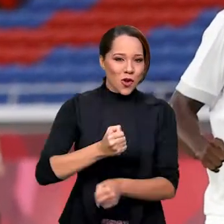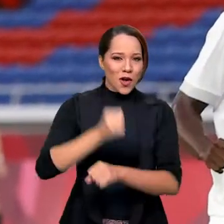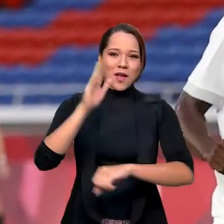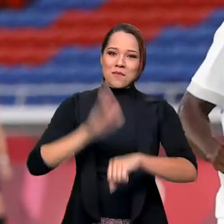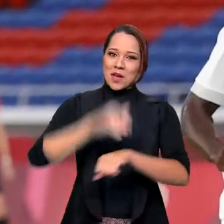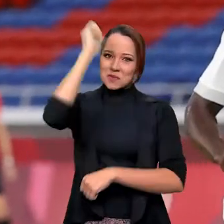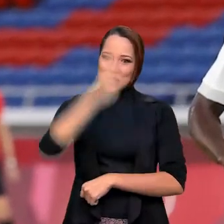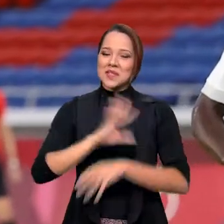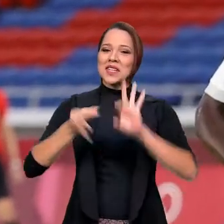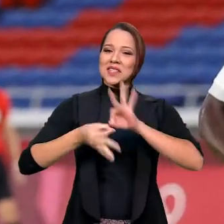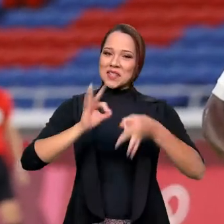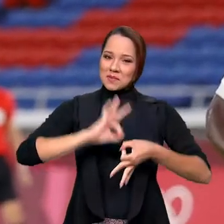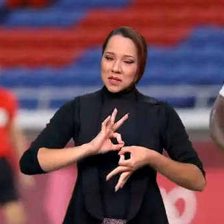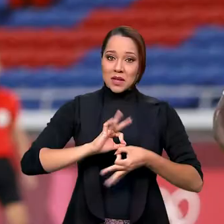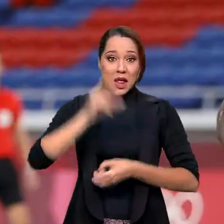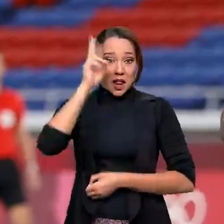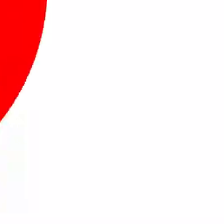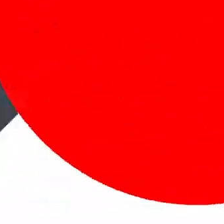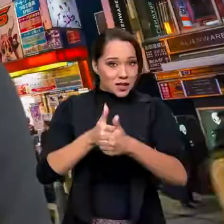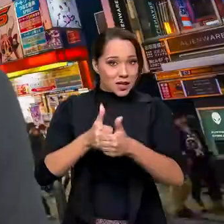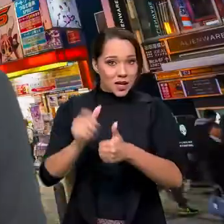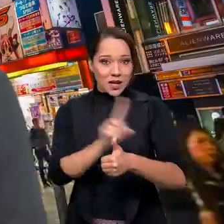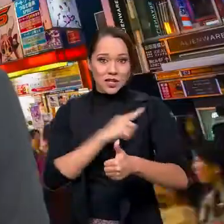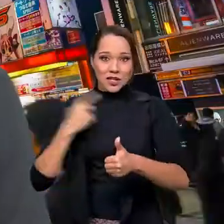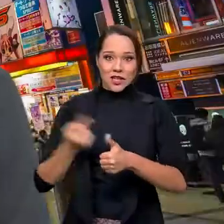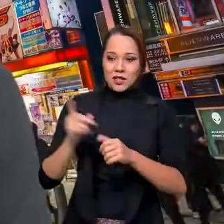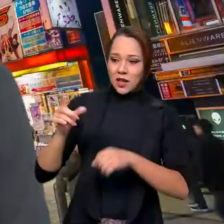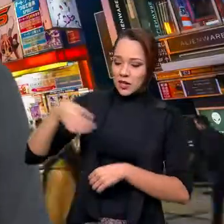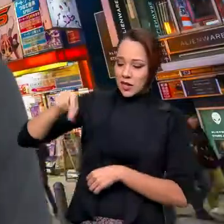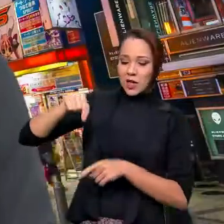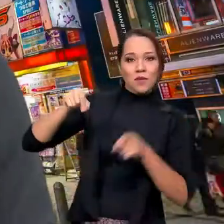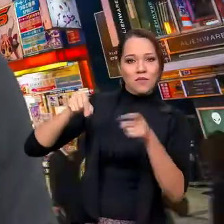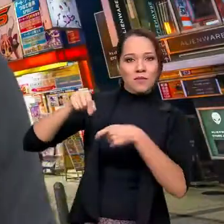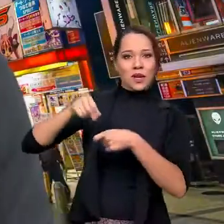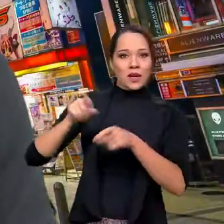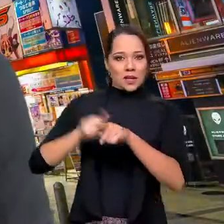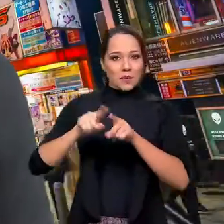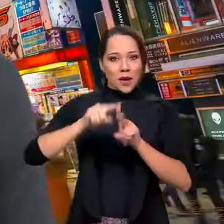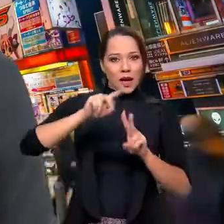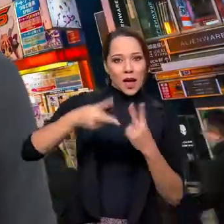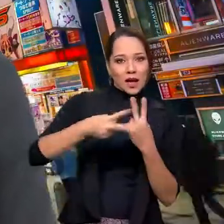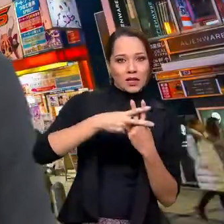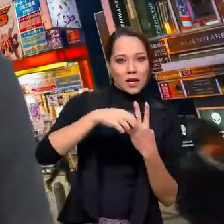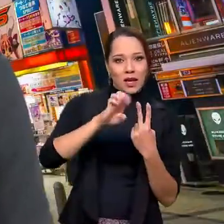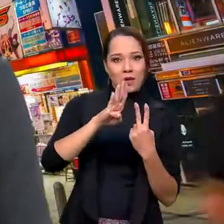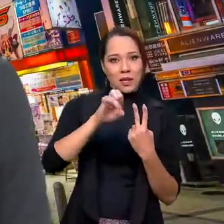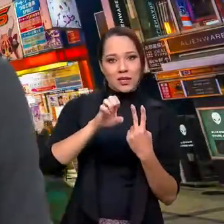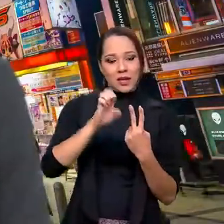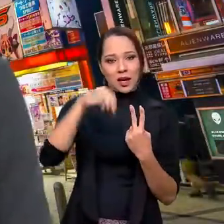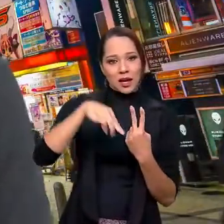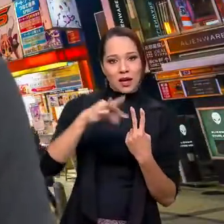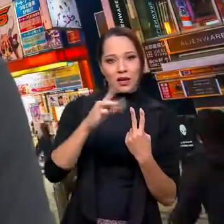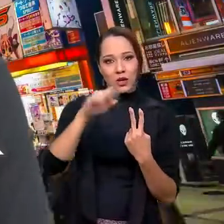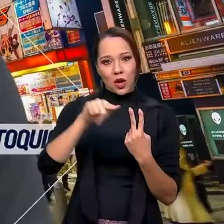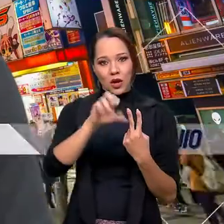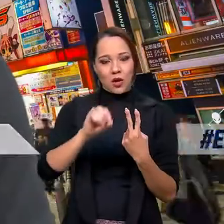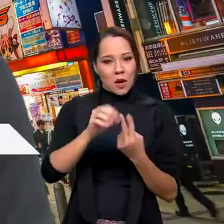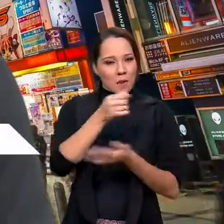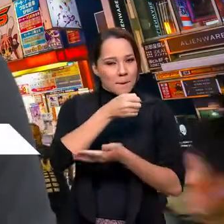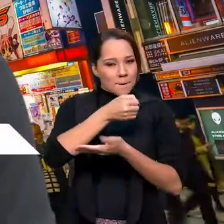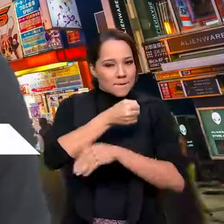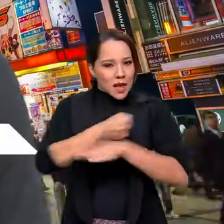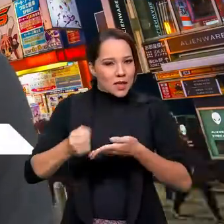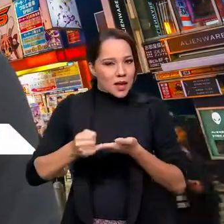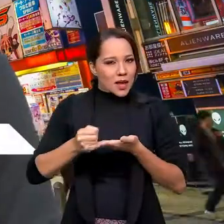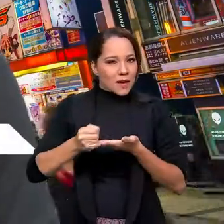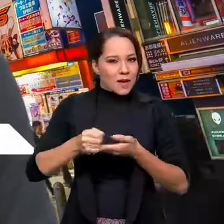judô e muito mais Brasil nas Olimpíadas. Lembra de seguir a gente aqui, ativa as notificações, siga a hashtag EBC em Tóquio e